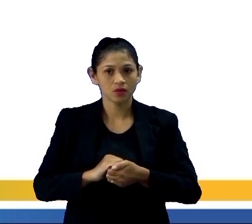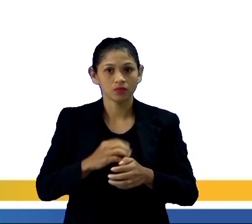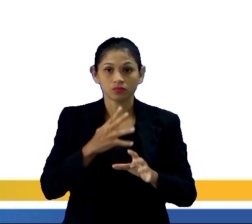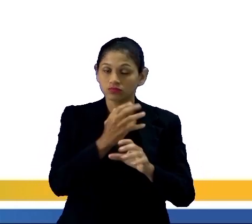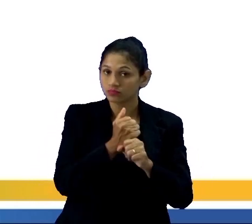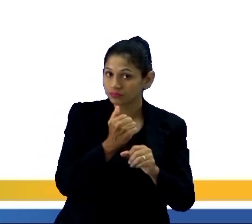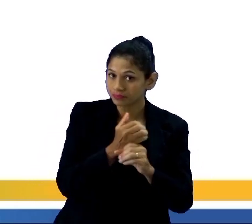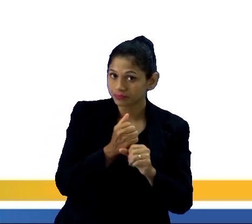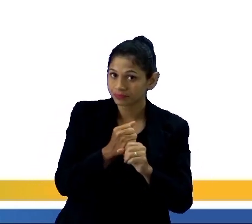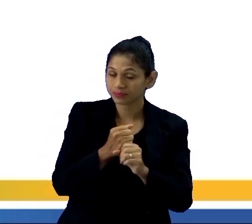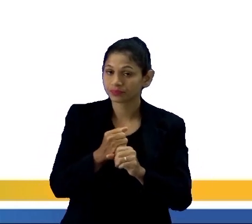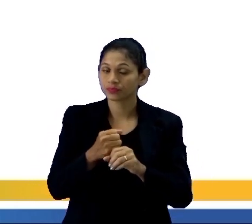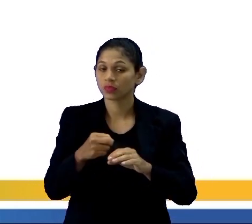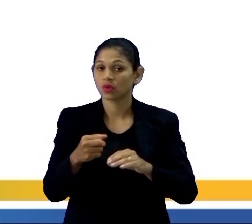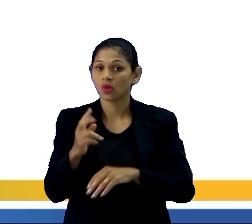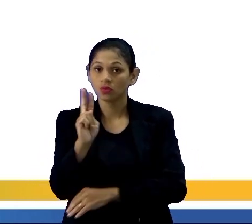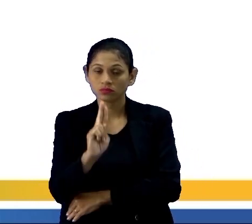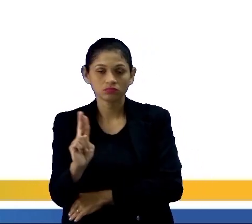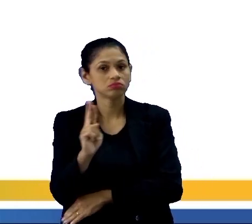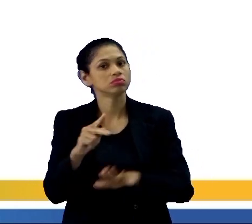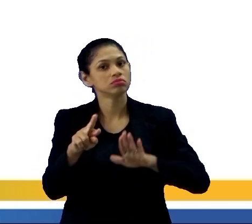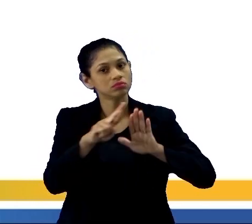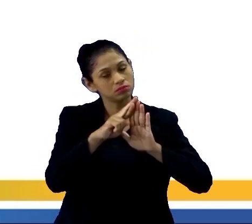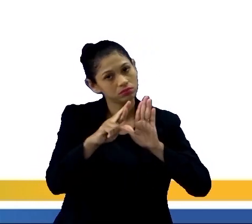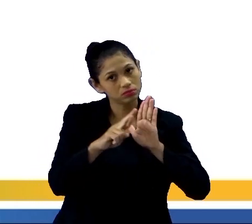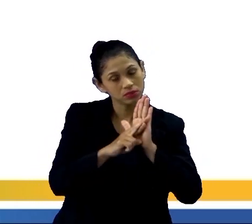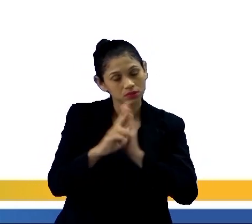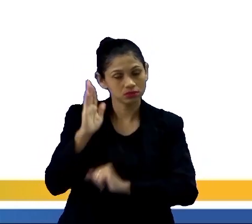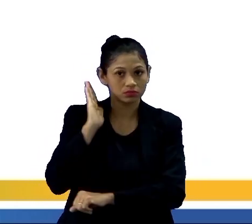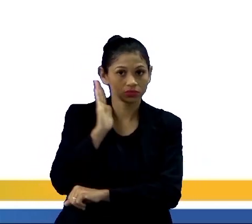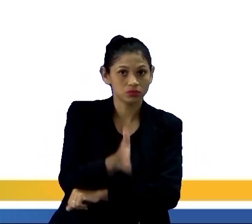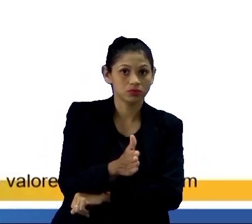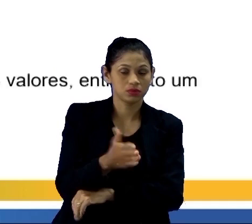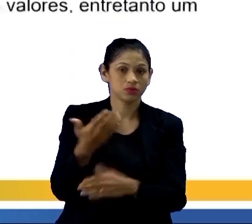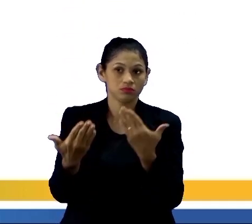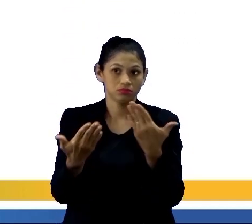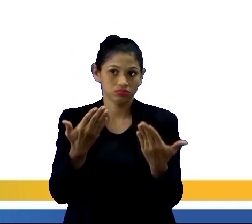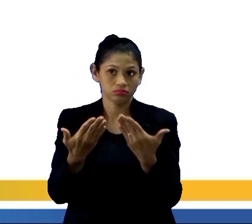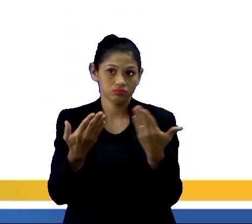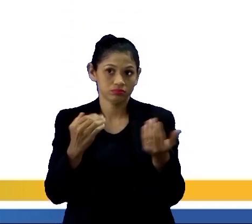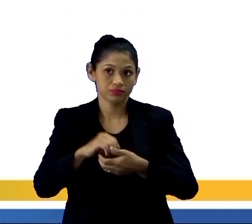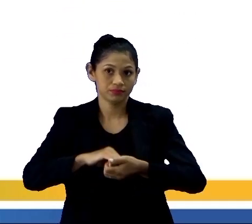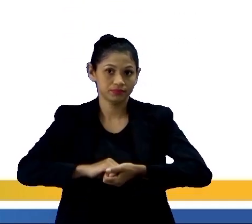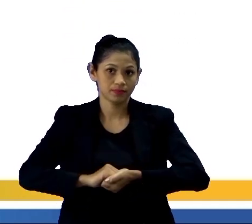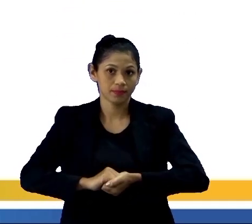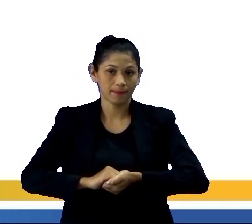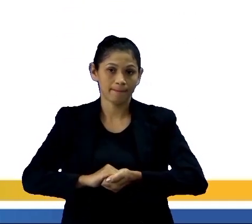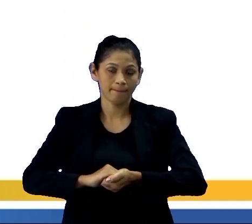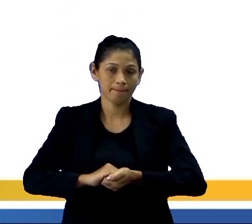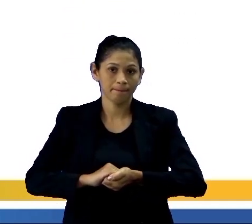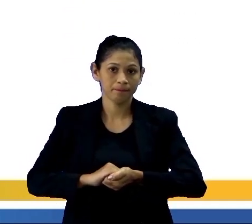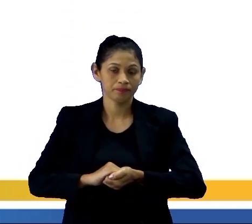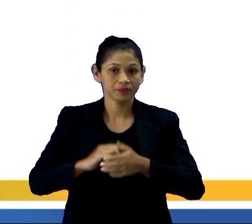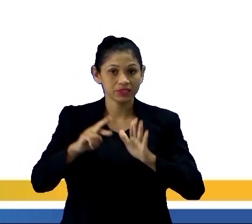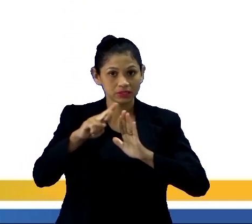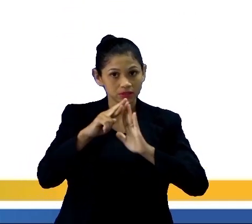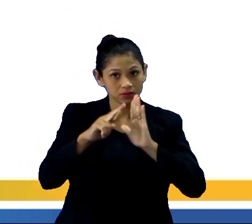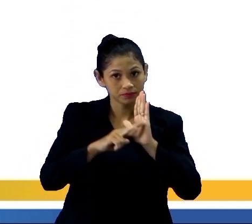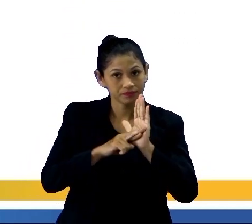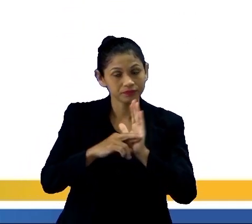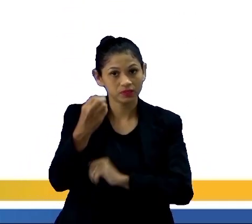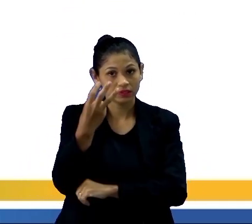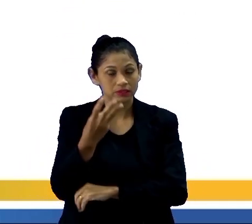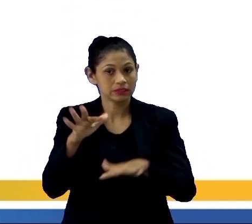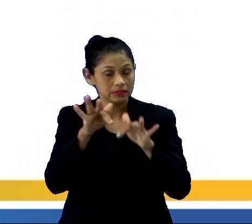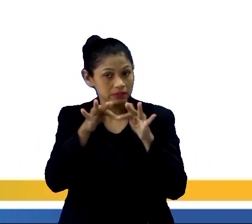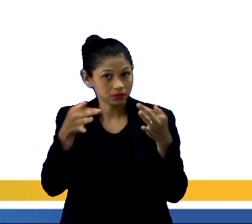regra de 3 simples de grandezas que são diretamente proporcionais. Na regra de 3